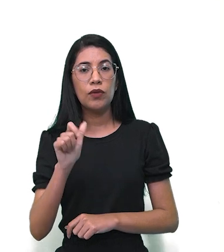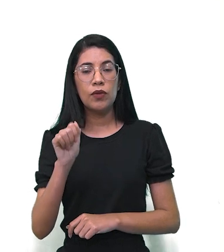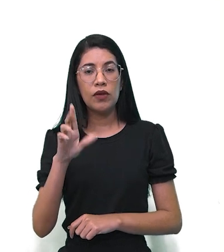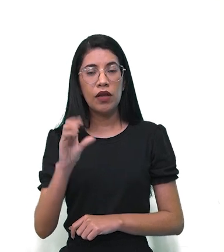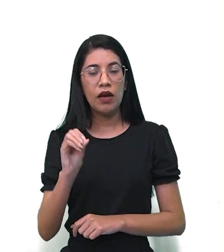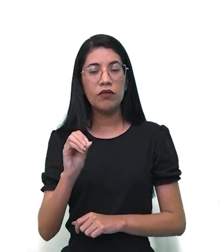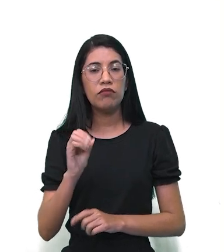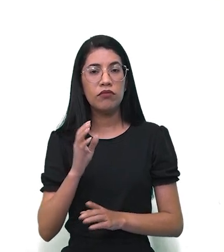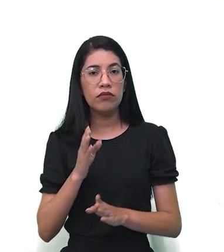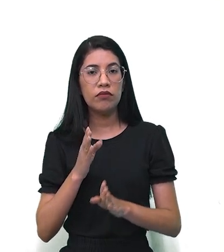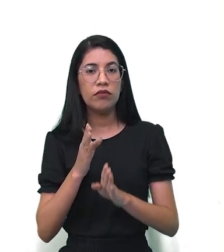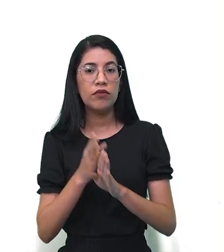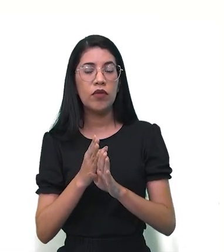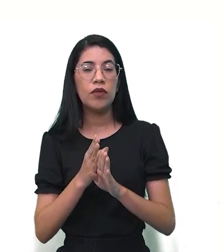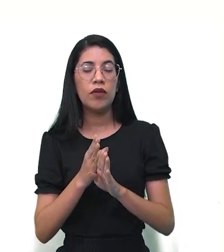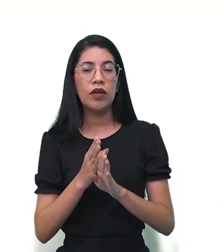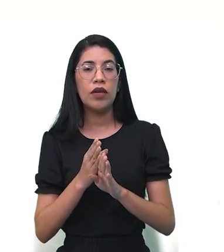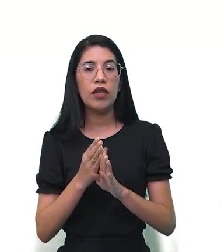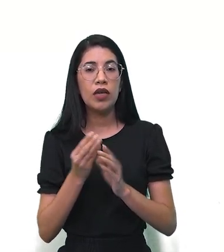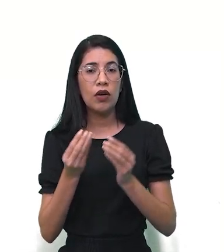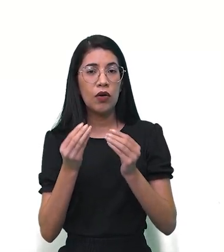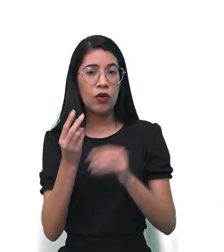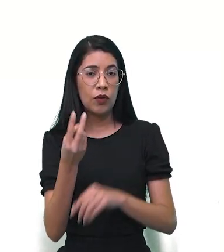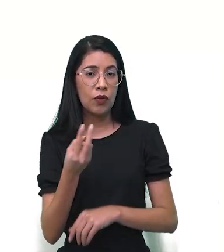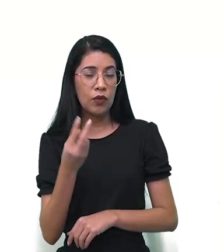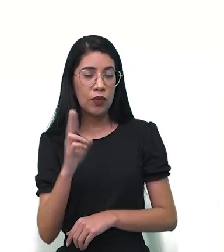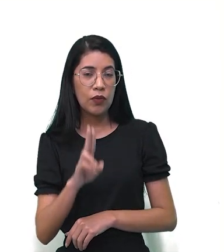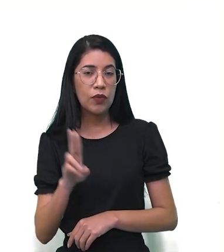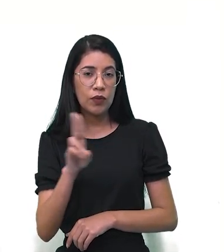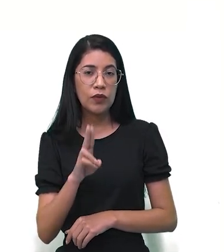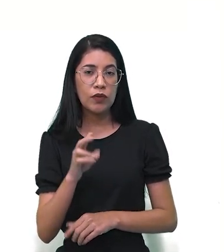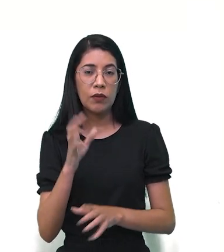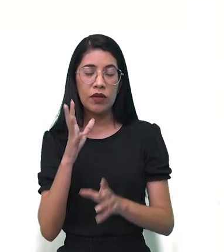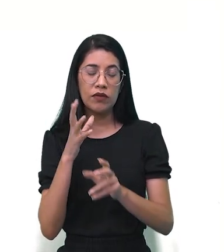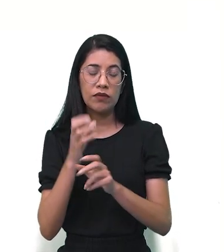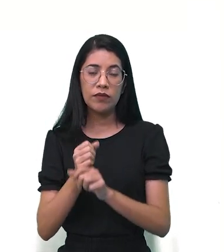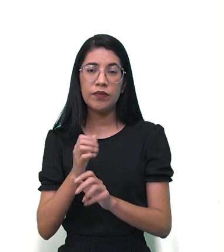que a gente colocar para esse quadrado aqui, tá?